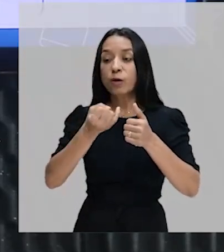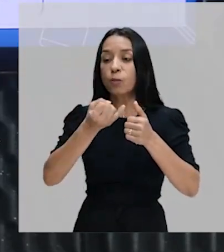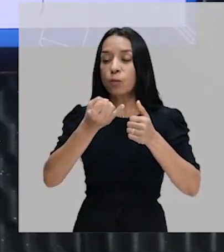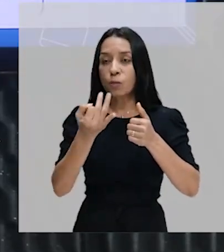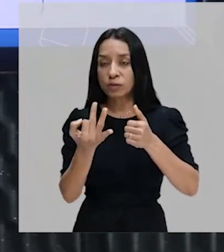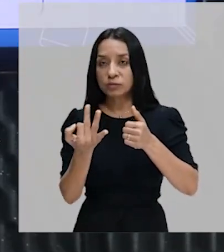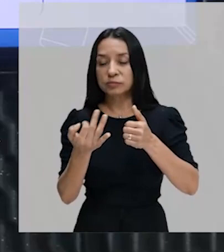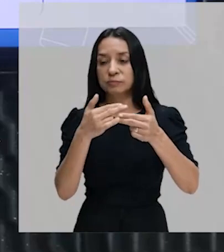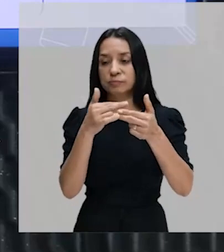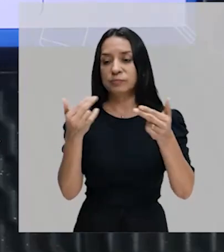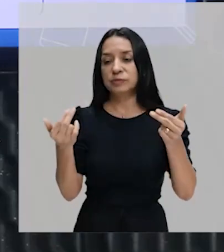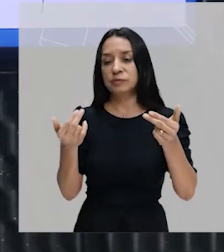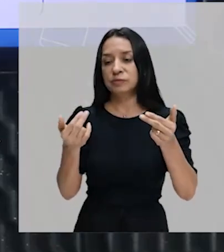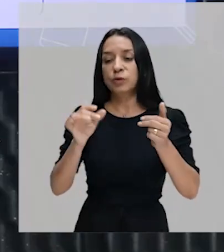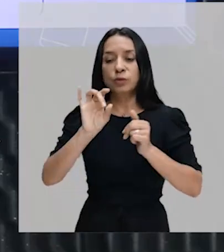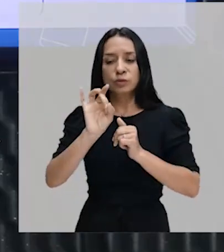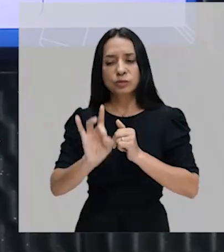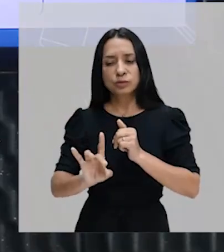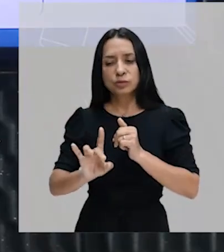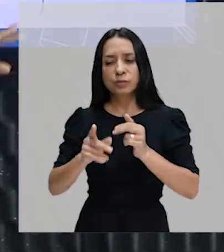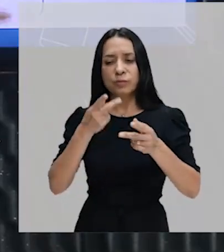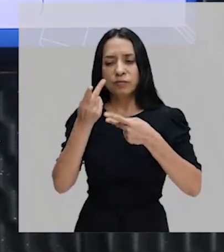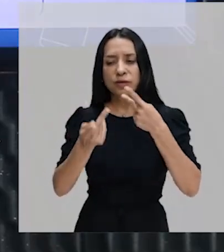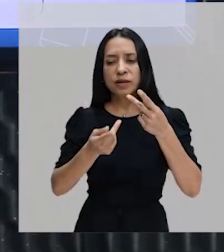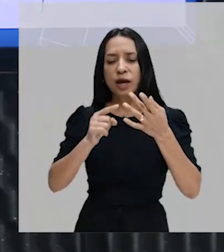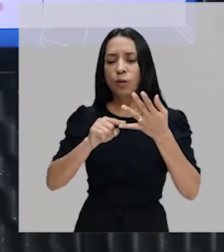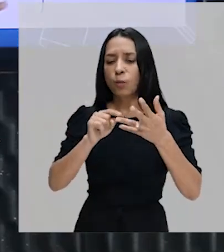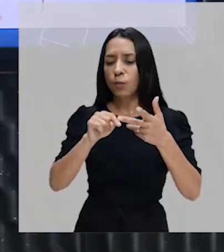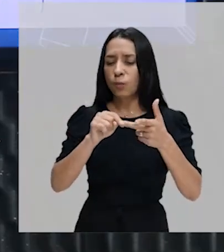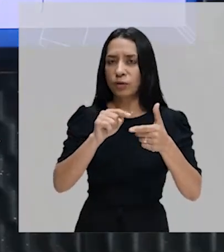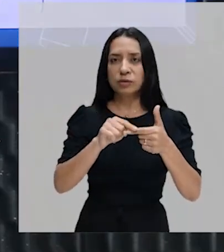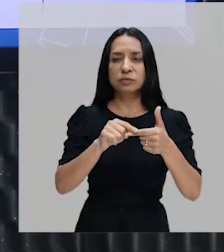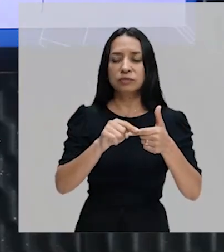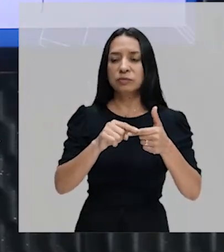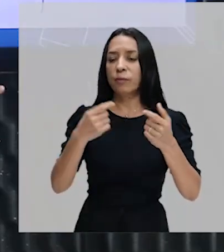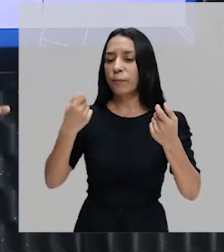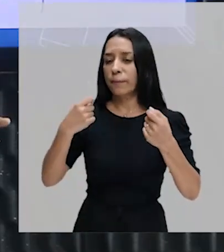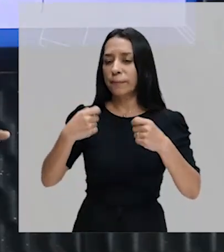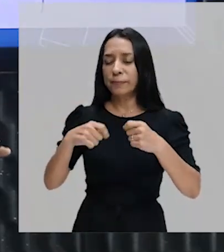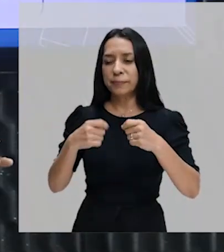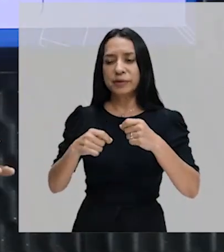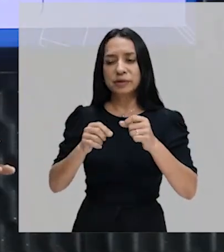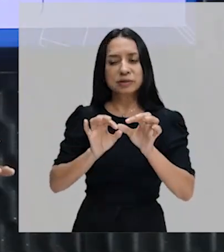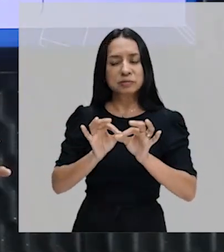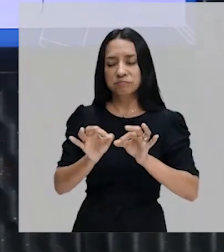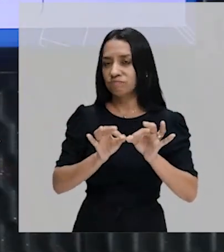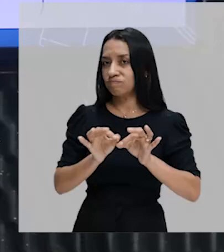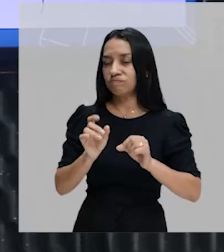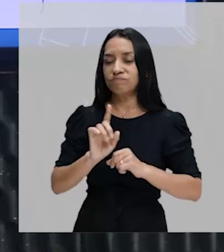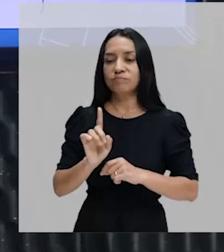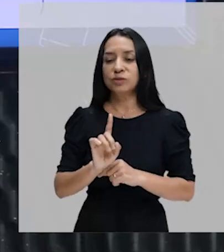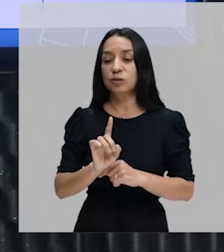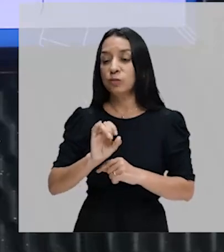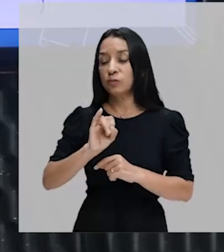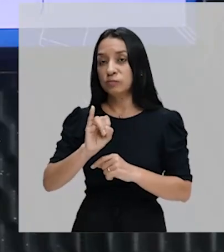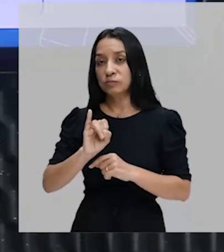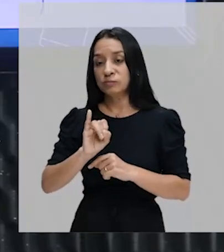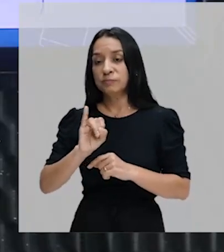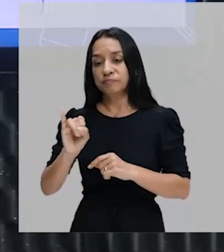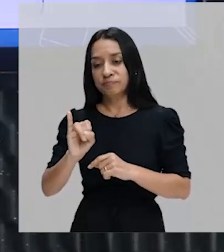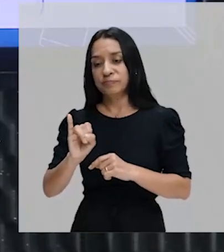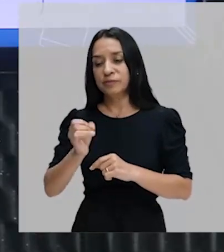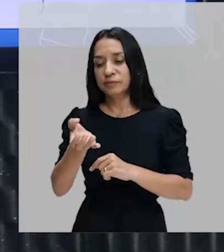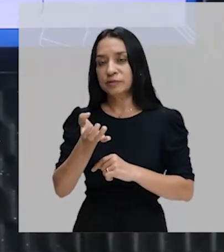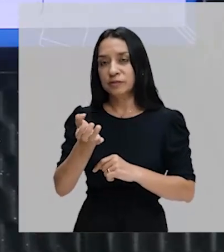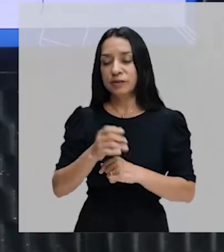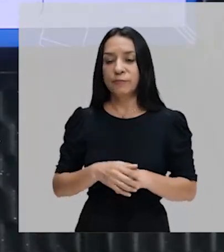é apenas para dizer quantos são, você não vai precisar montar isso aqui não, só se você quiser, tá? Bom,